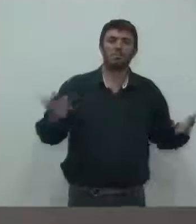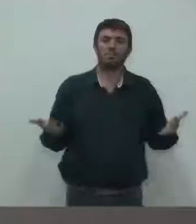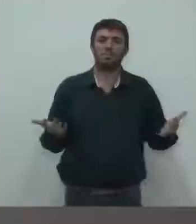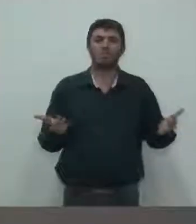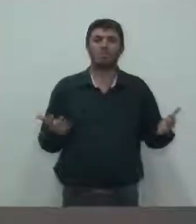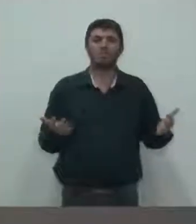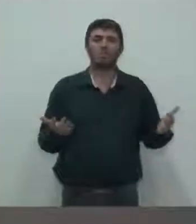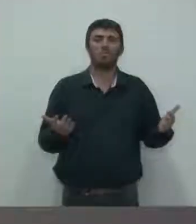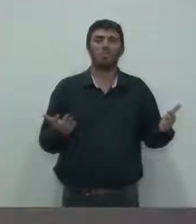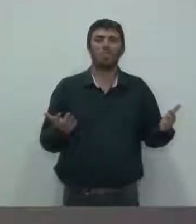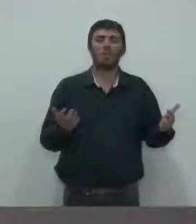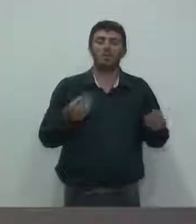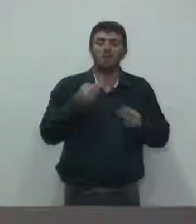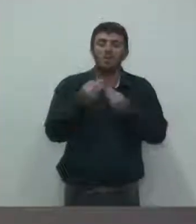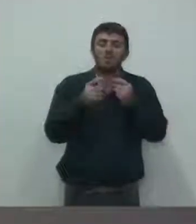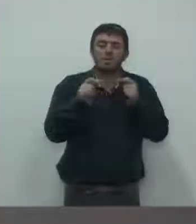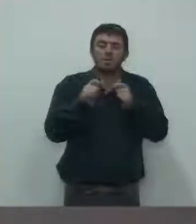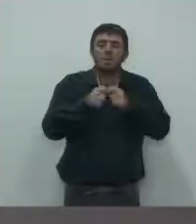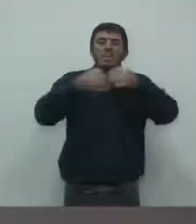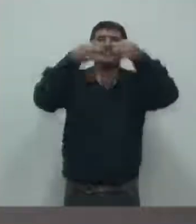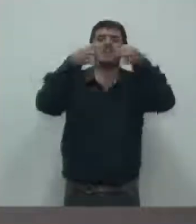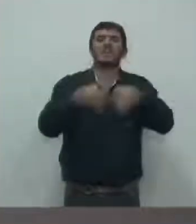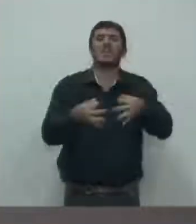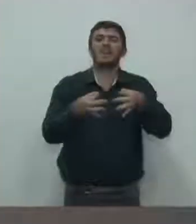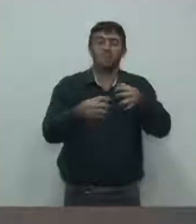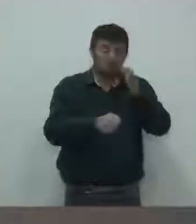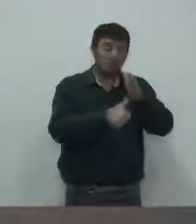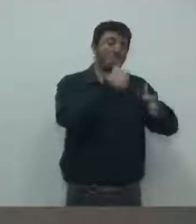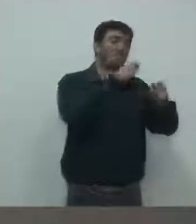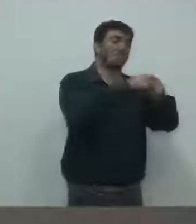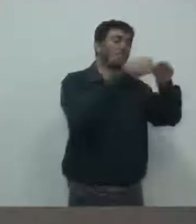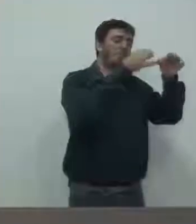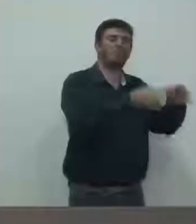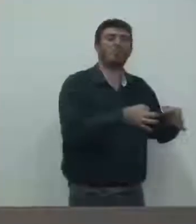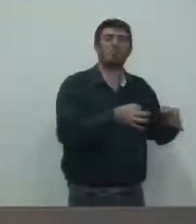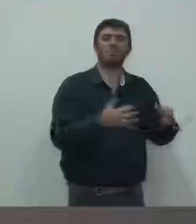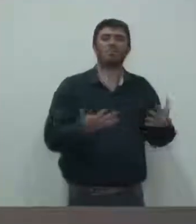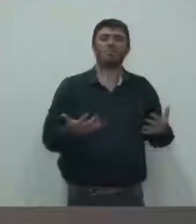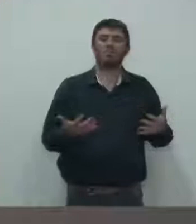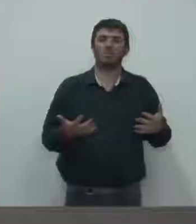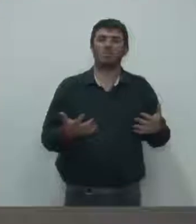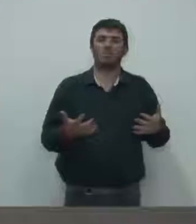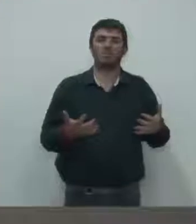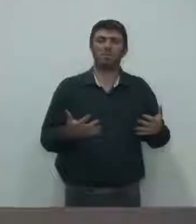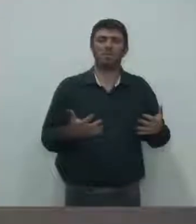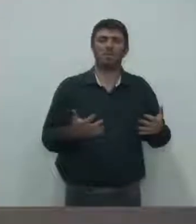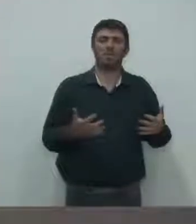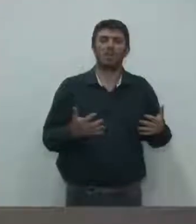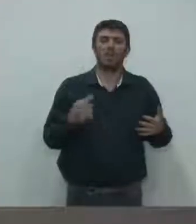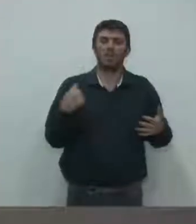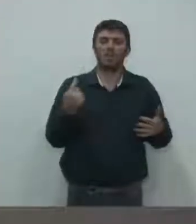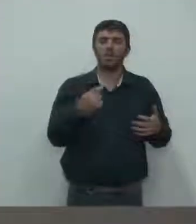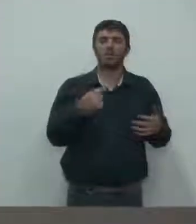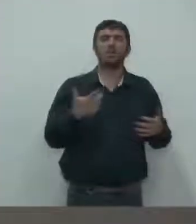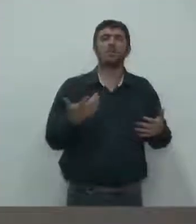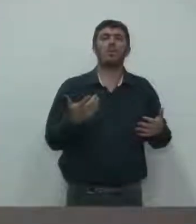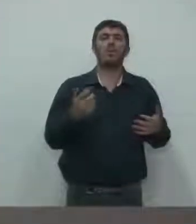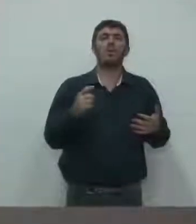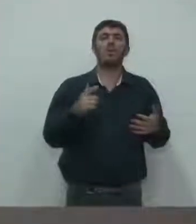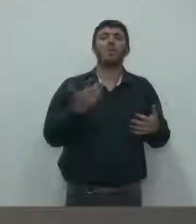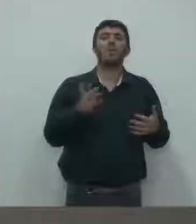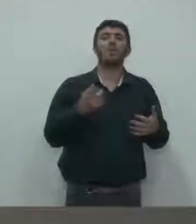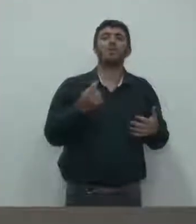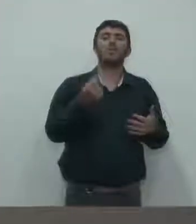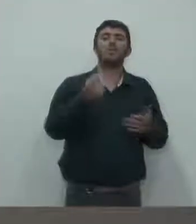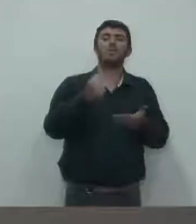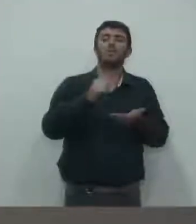capacidade de fazer certo a primeira vez? Então, se a gente fizer um exercício só nesses 3 anos de mandato, quanto dinheiro jogado fora?